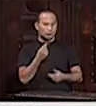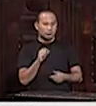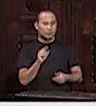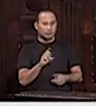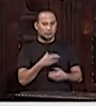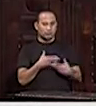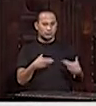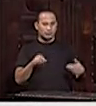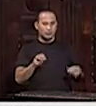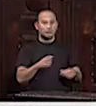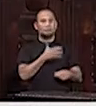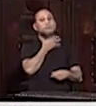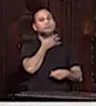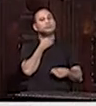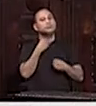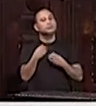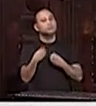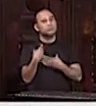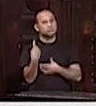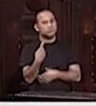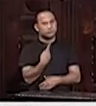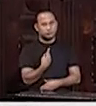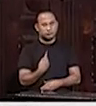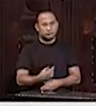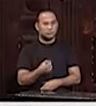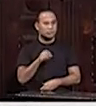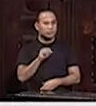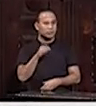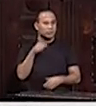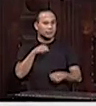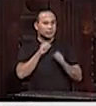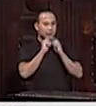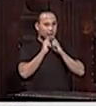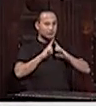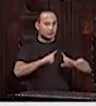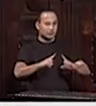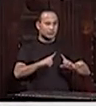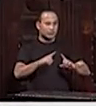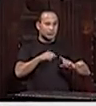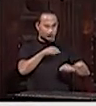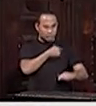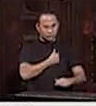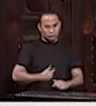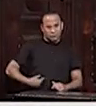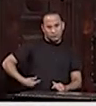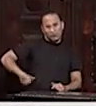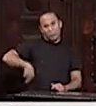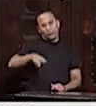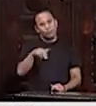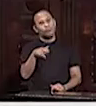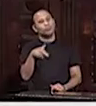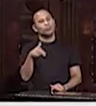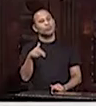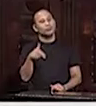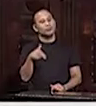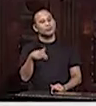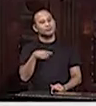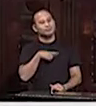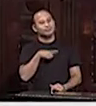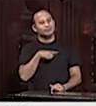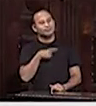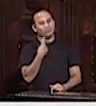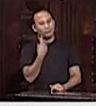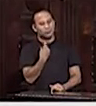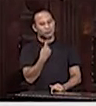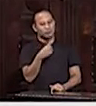nos ensinou é que nessa casa, nesse governo, nunca vai existir mundo